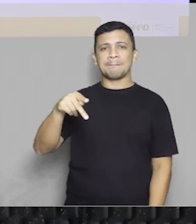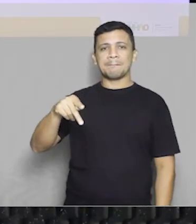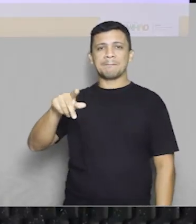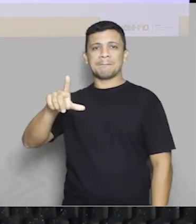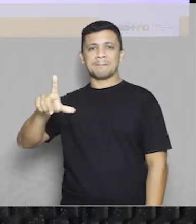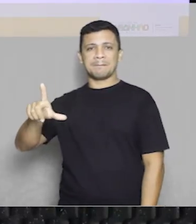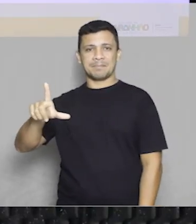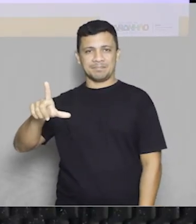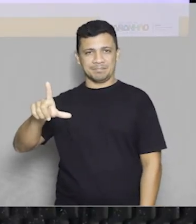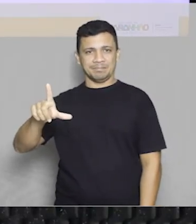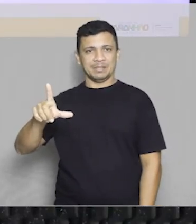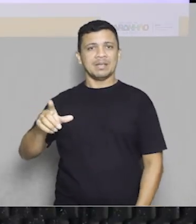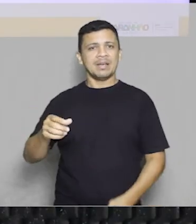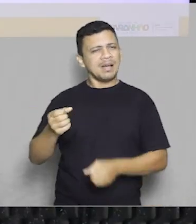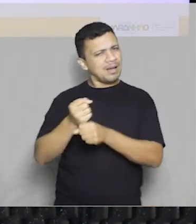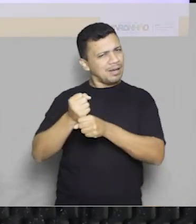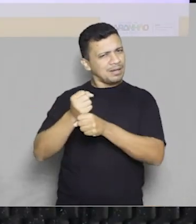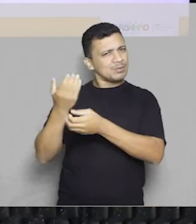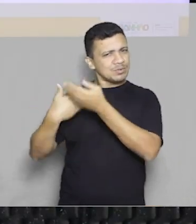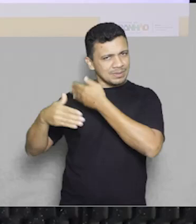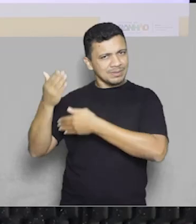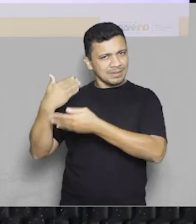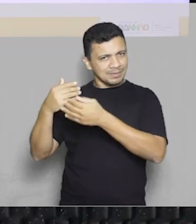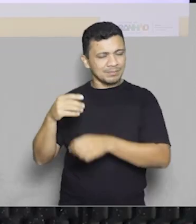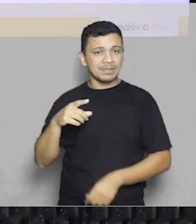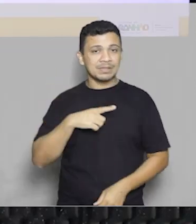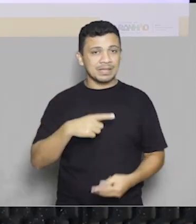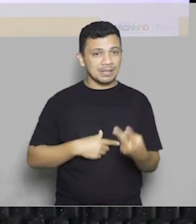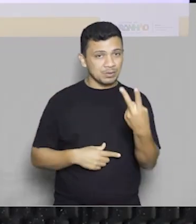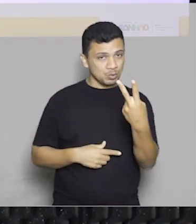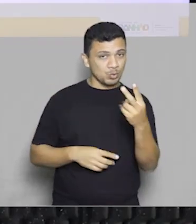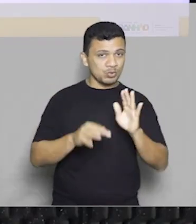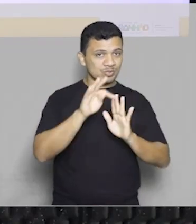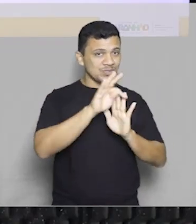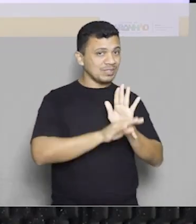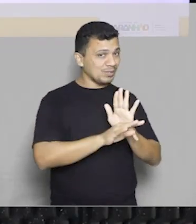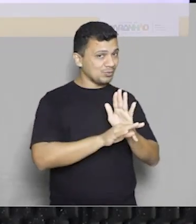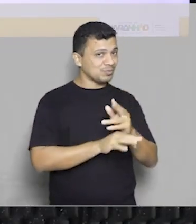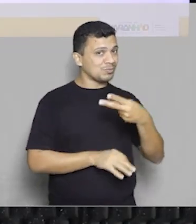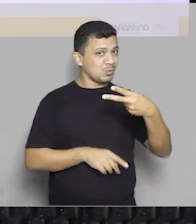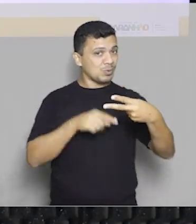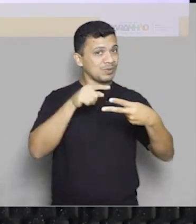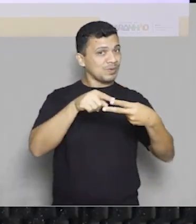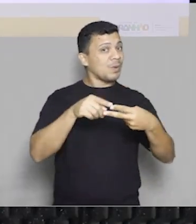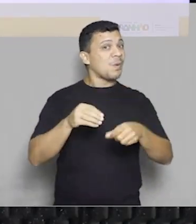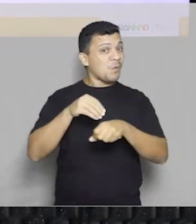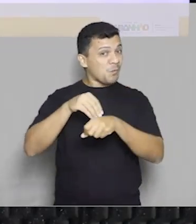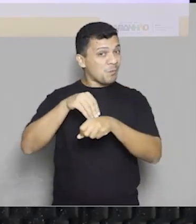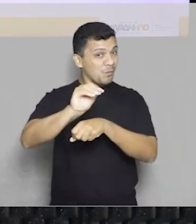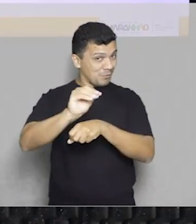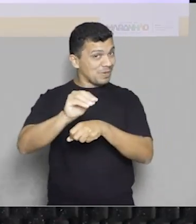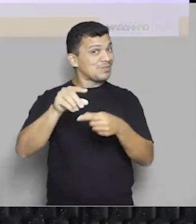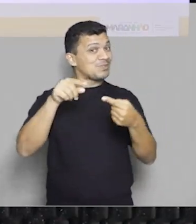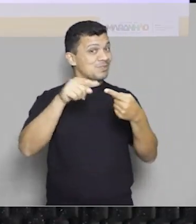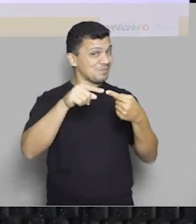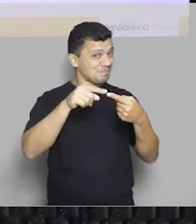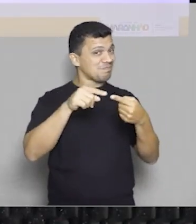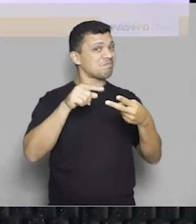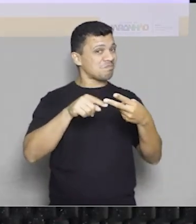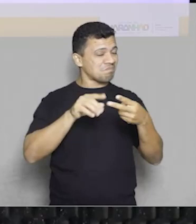PPL em anos anteriores. E ela tem 2 textos, aí eu já vou te dar uma dica logo de cara antes da gente começar a ler a